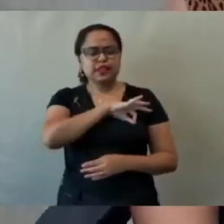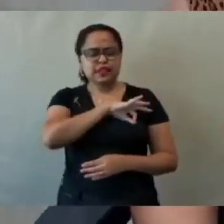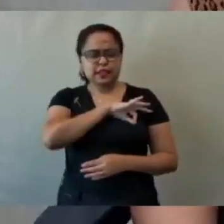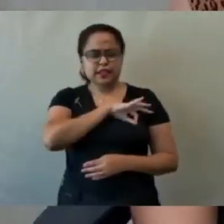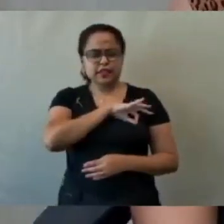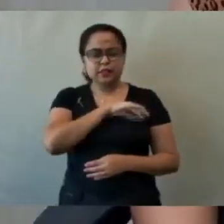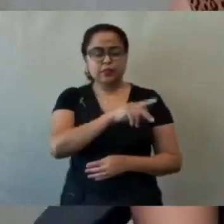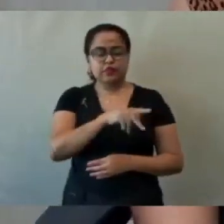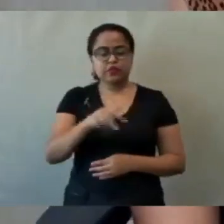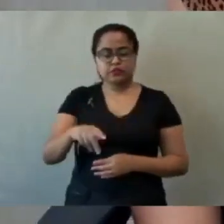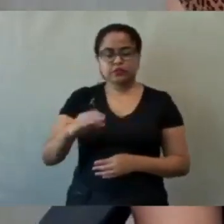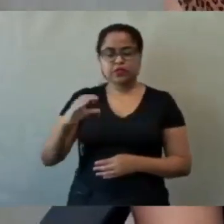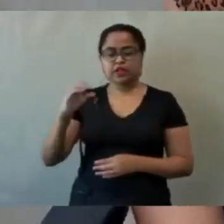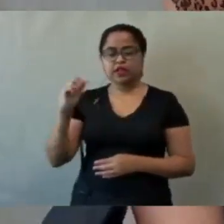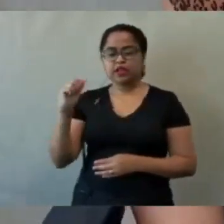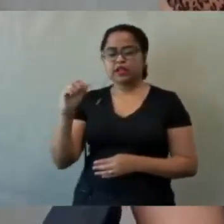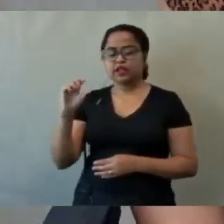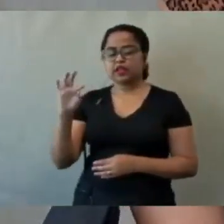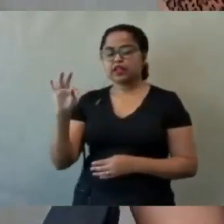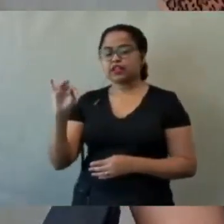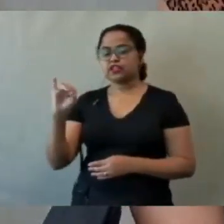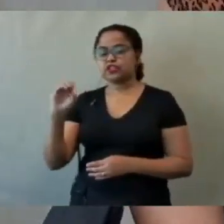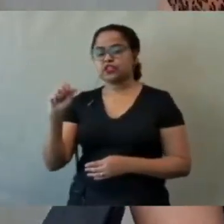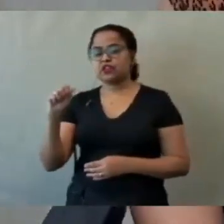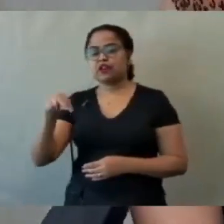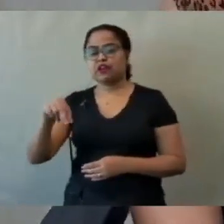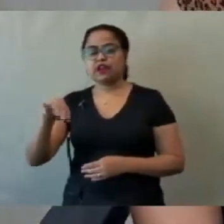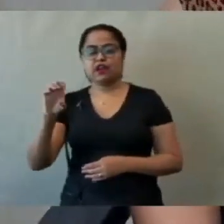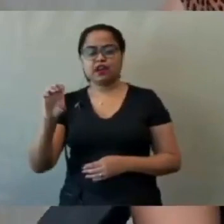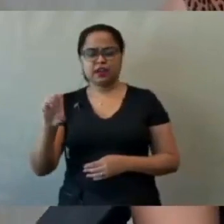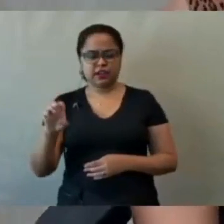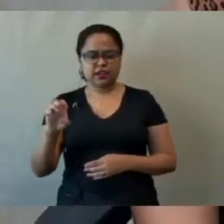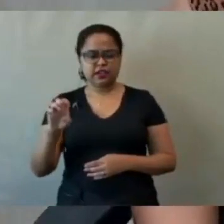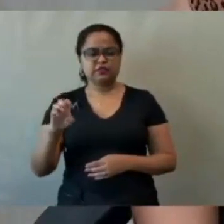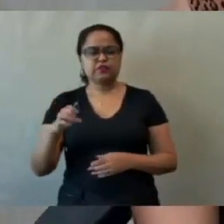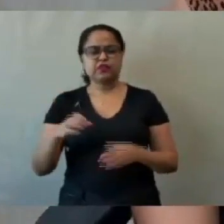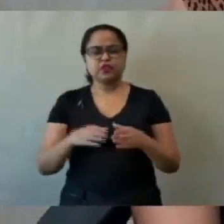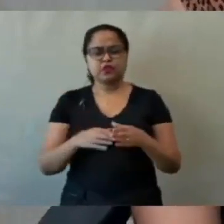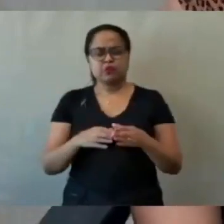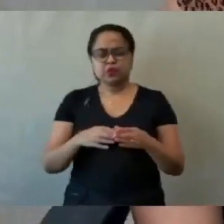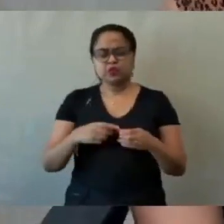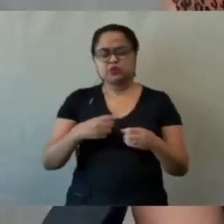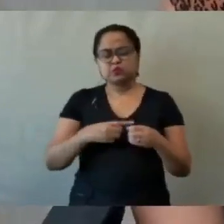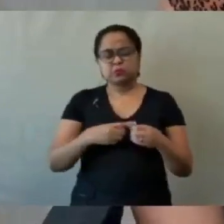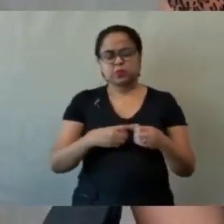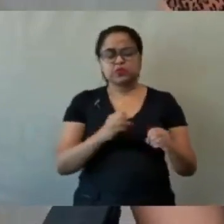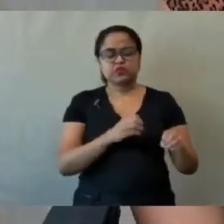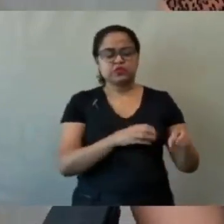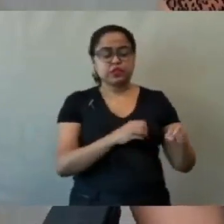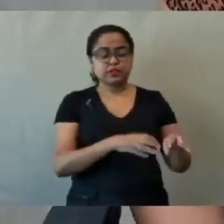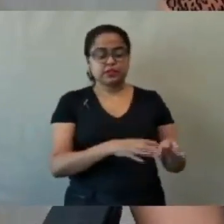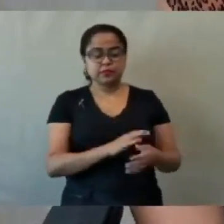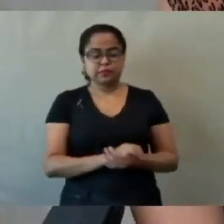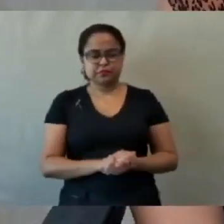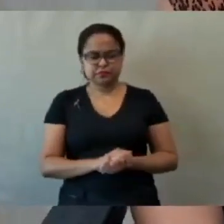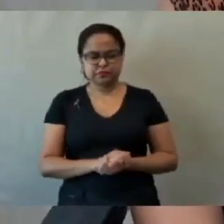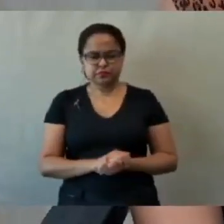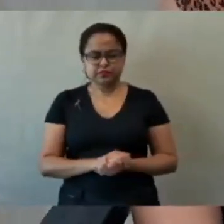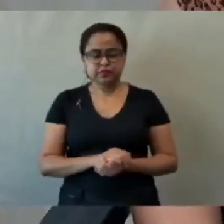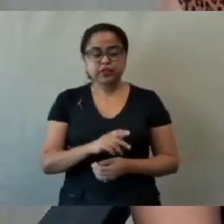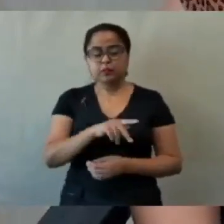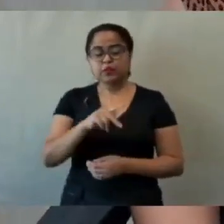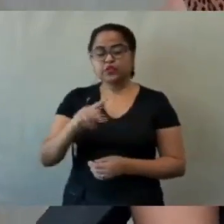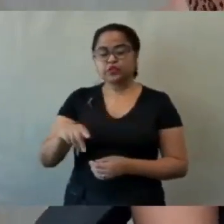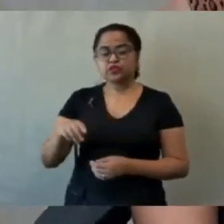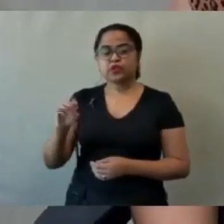Cristiane Nunes Oliveira, que faz parte do segmento de professores da Rede Municipal de Educação, e também a professora Bárbara